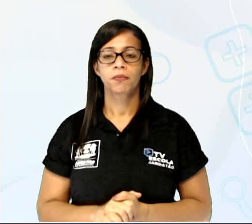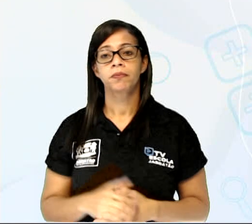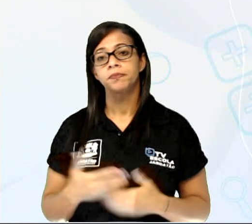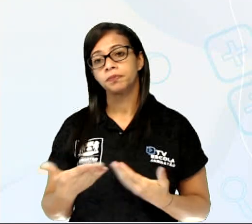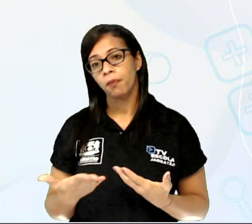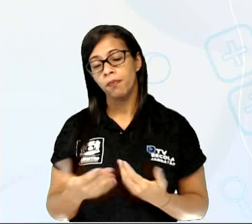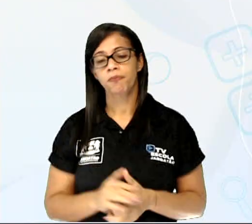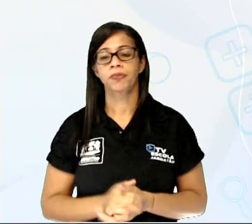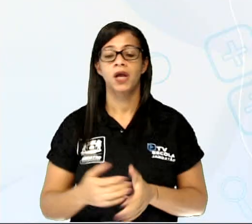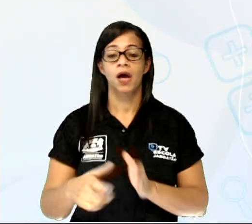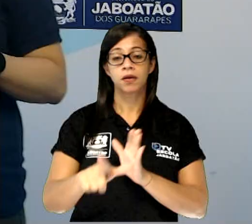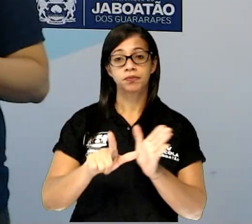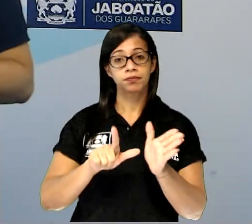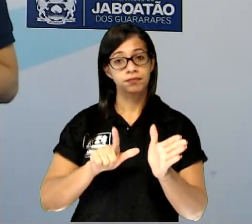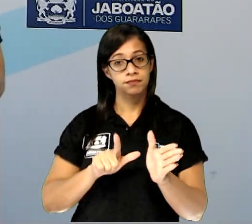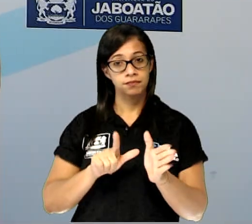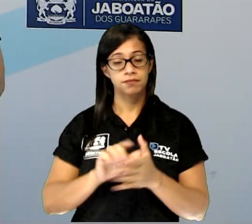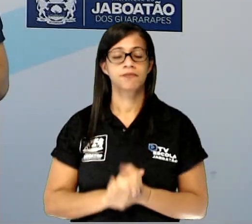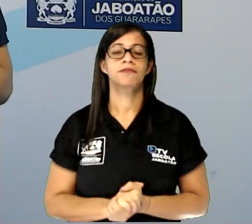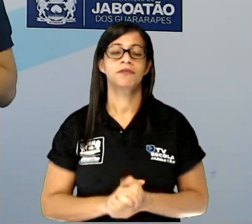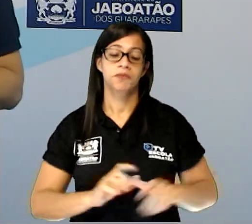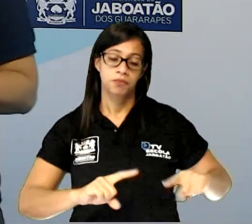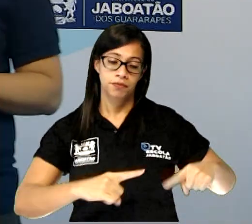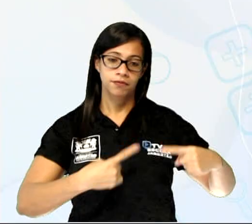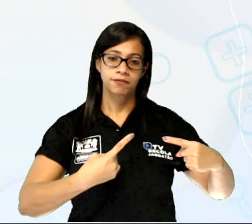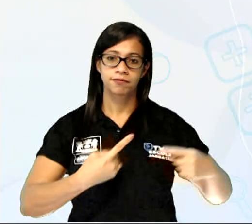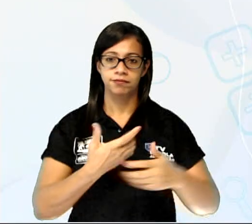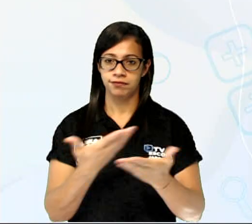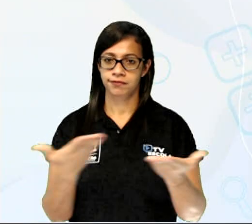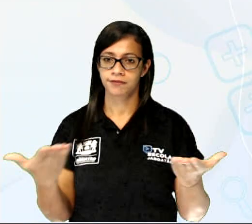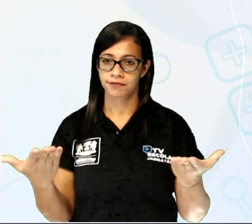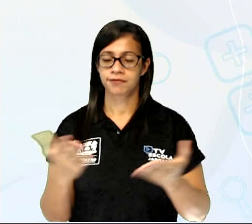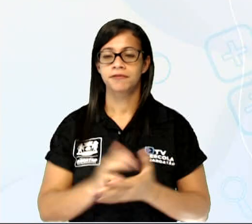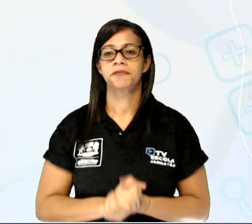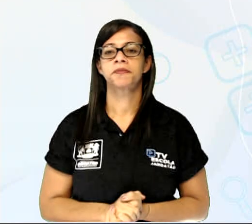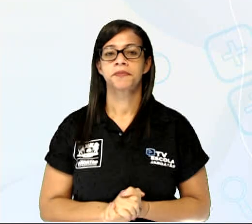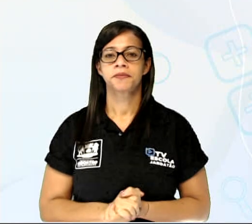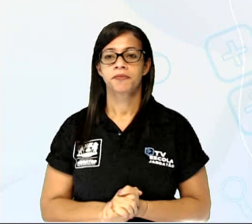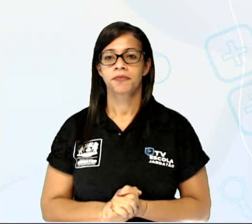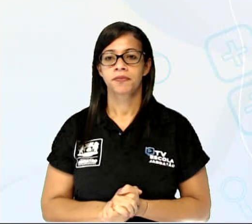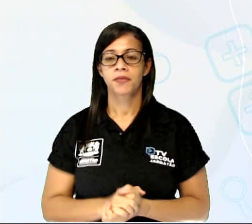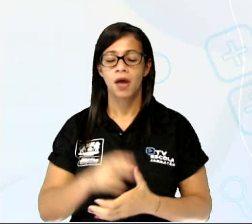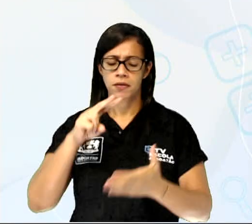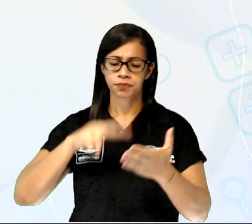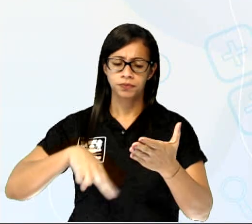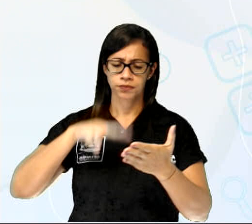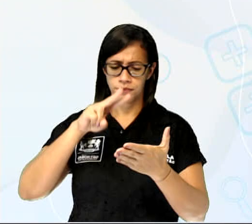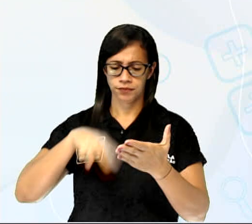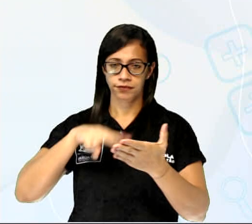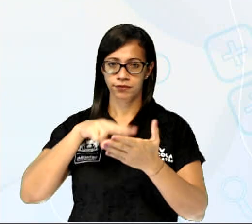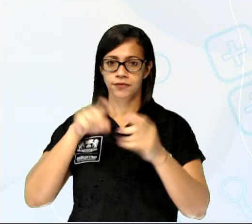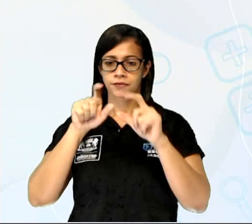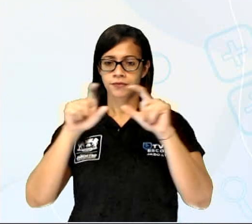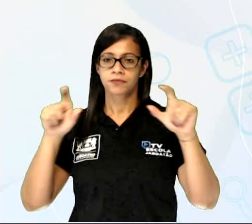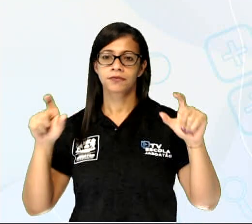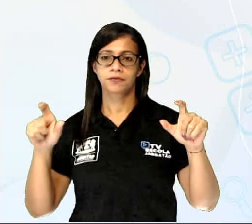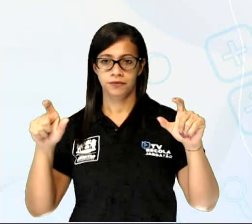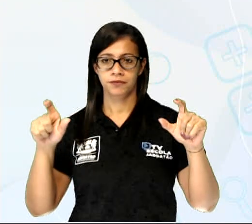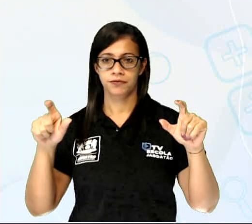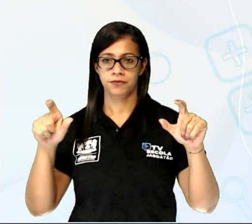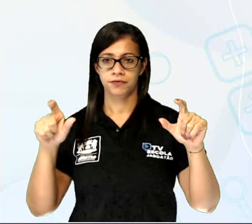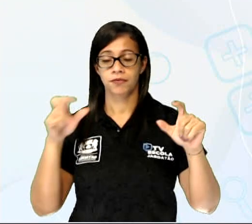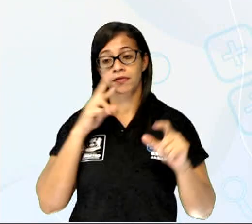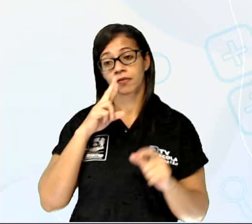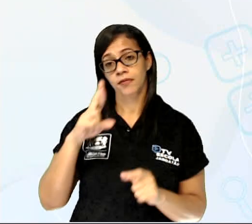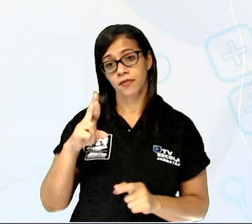de me despedir, eu gostaria de deixar esse desafio aqui com vocês, tá? Leia a frase abaixo e lhe atribua o valor de